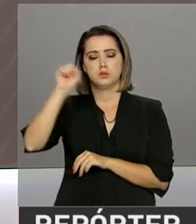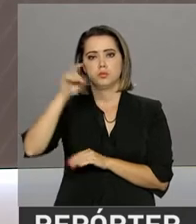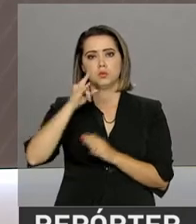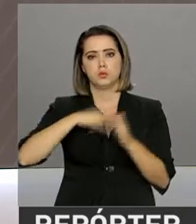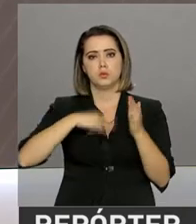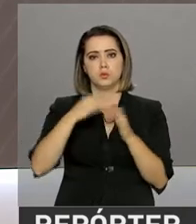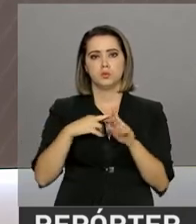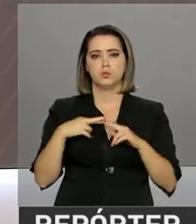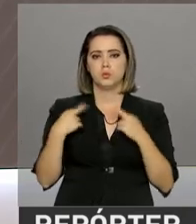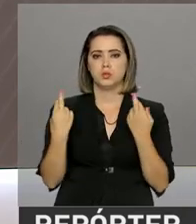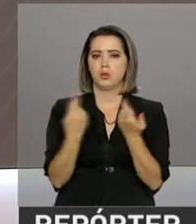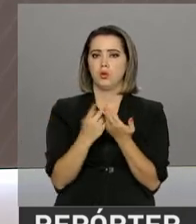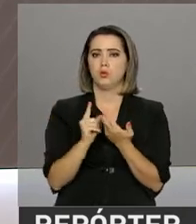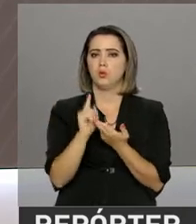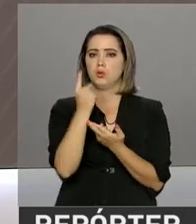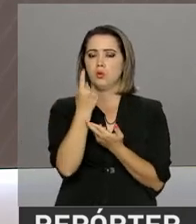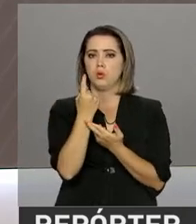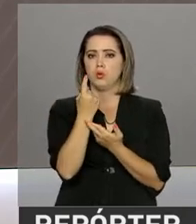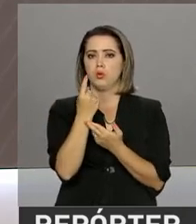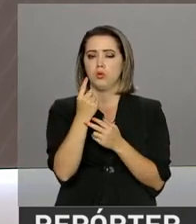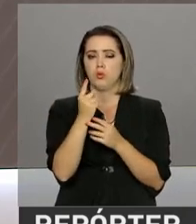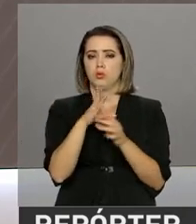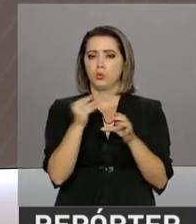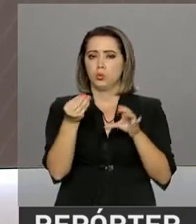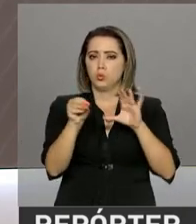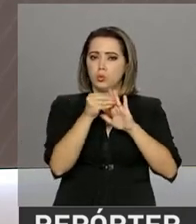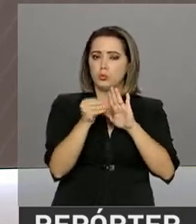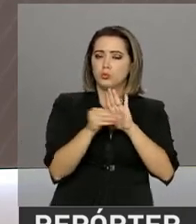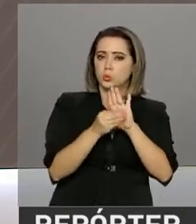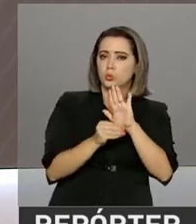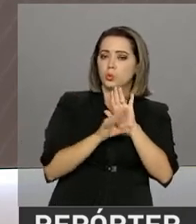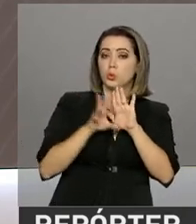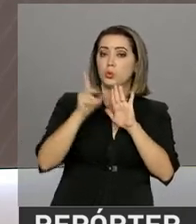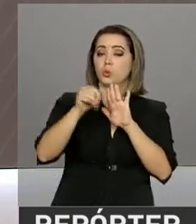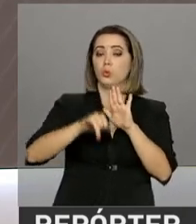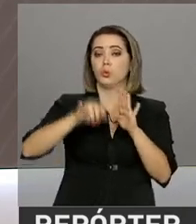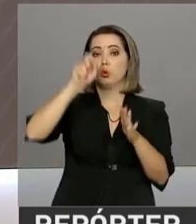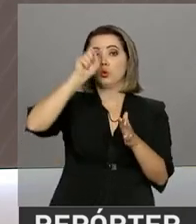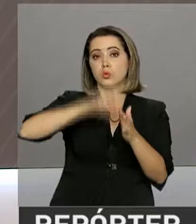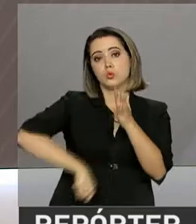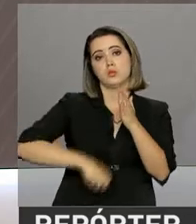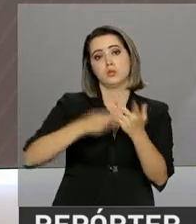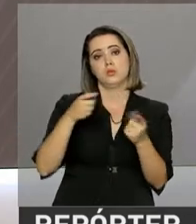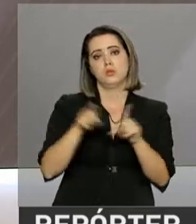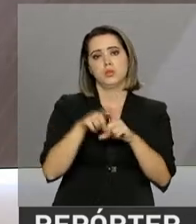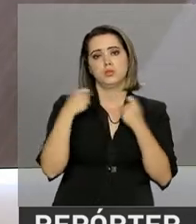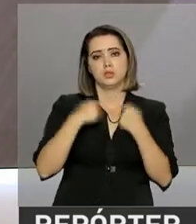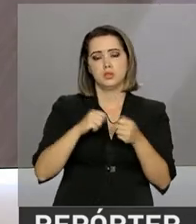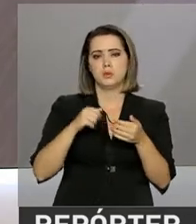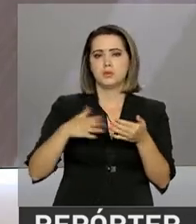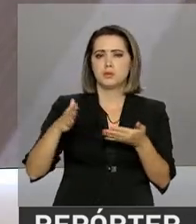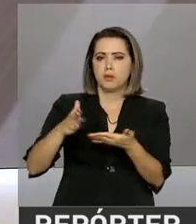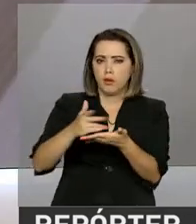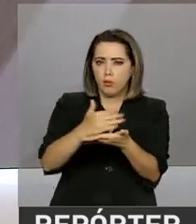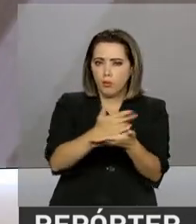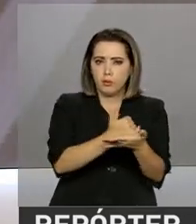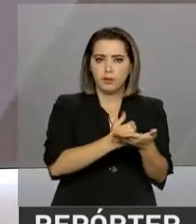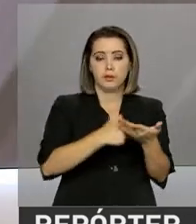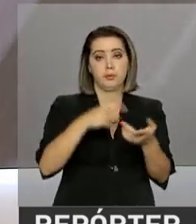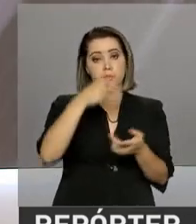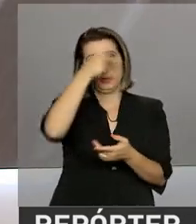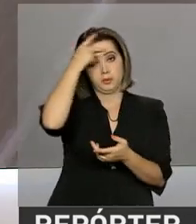documento reúne em uma única guia as contribuições fiscais trabalhistas e previdenciários que devem ser recolhidas pelos